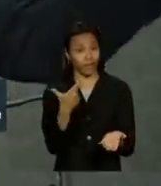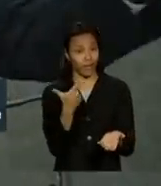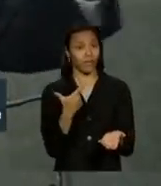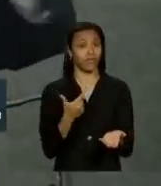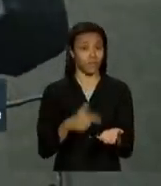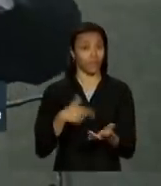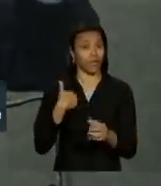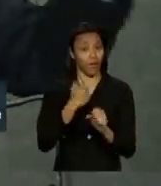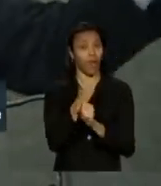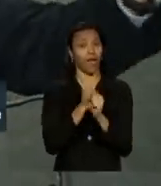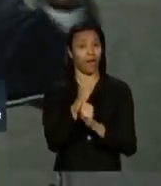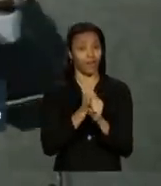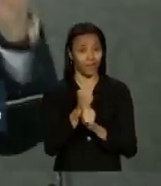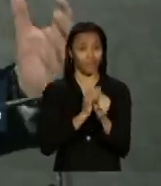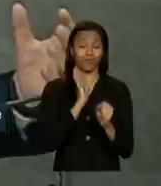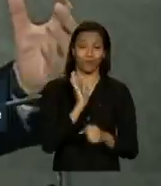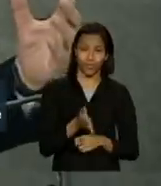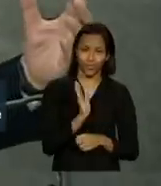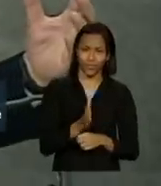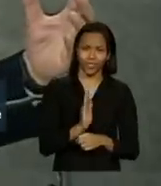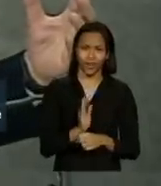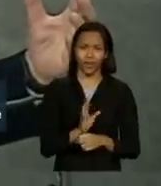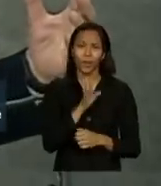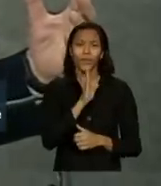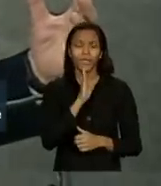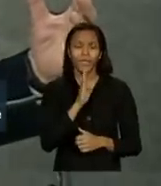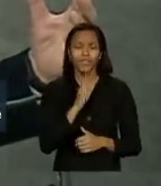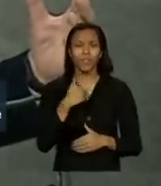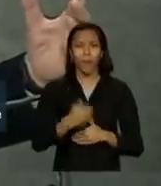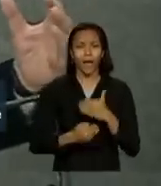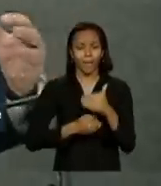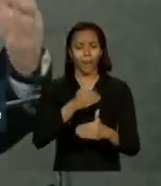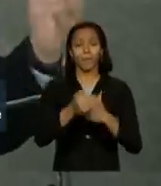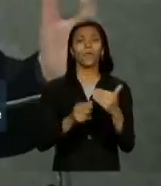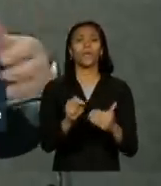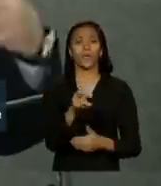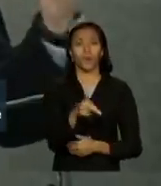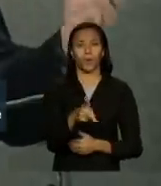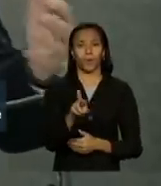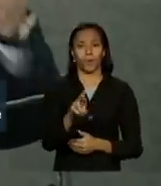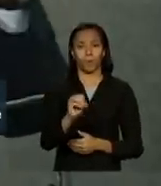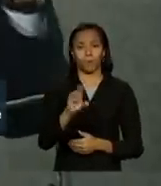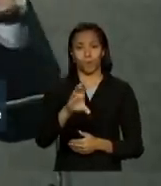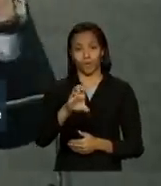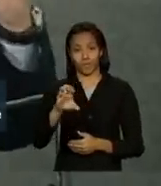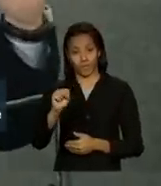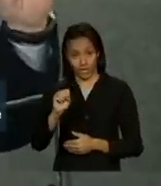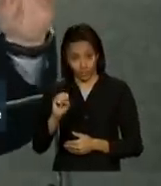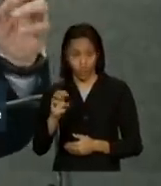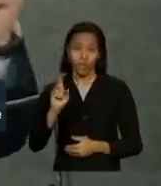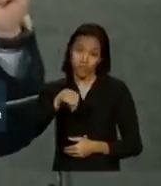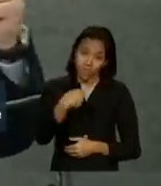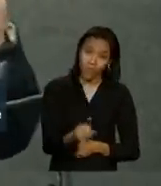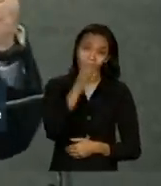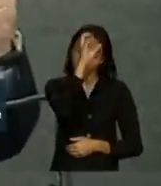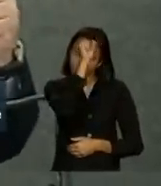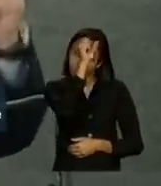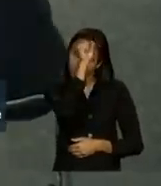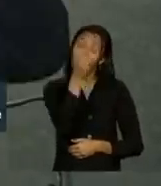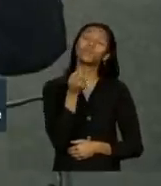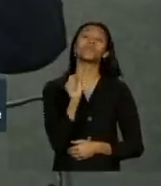tô tantos anos envolvido nesse processo né Eh que com o tempo a gente vai aprendendo Mas de qualquer forma